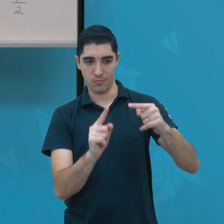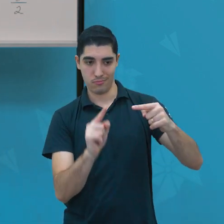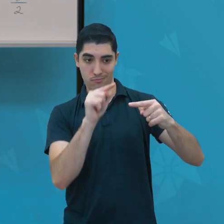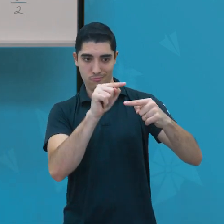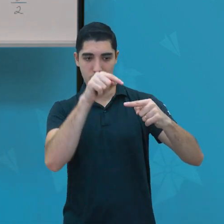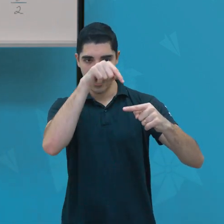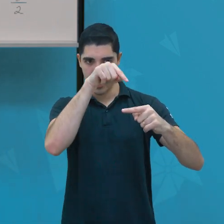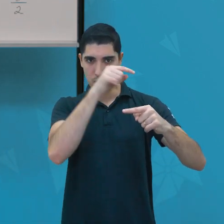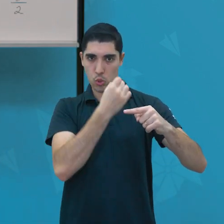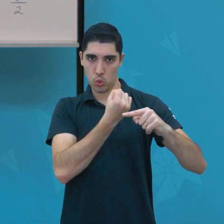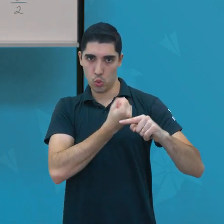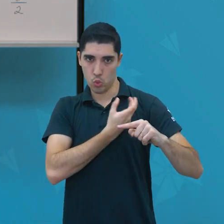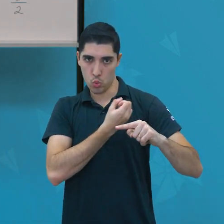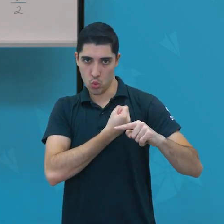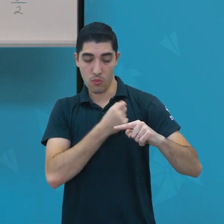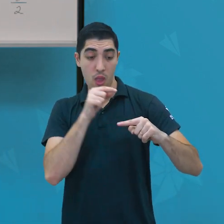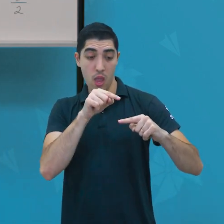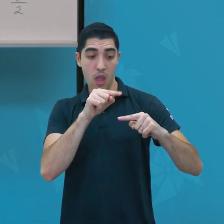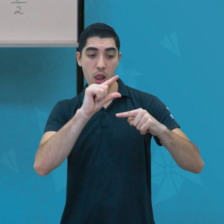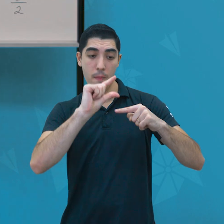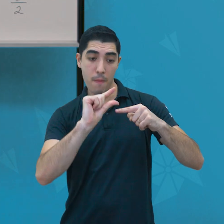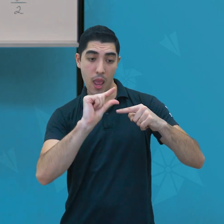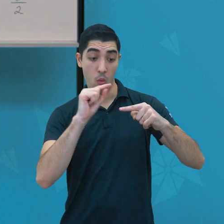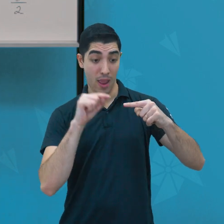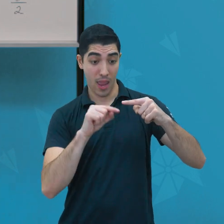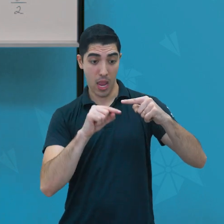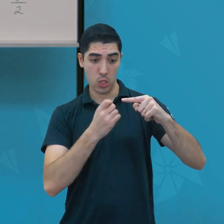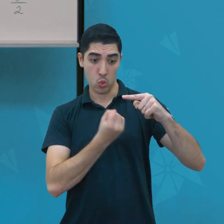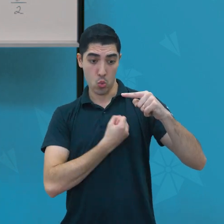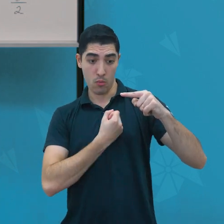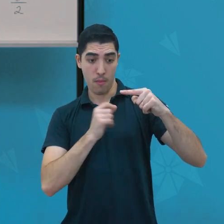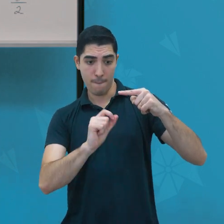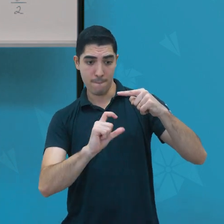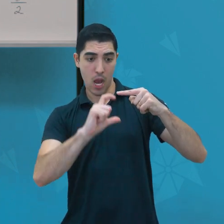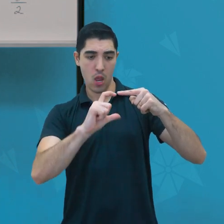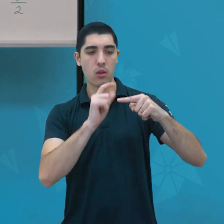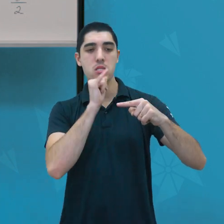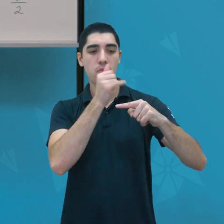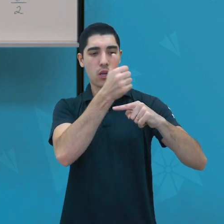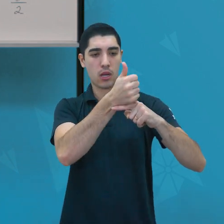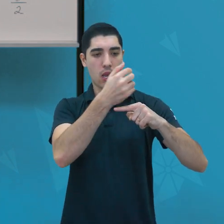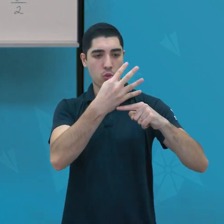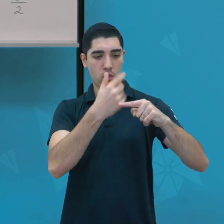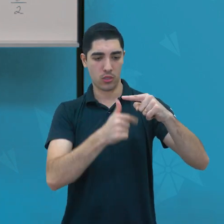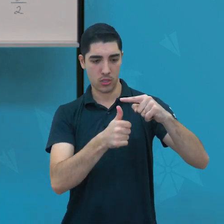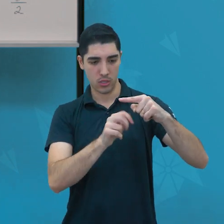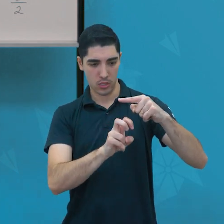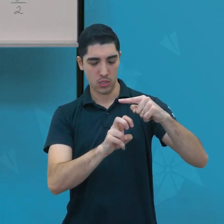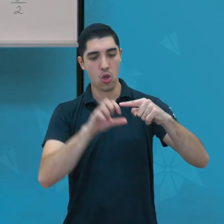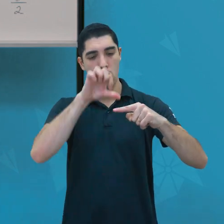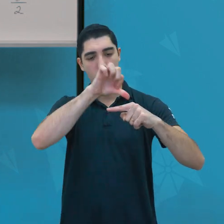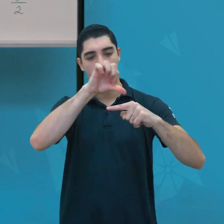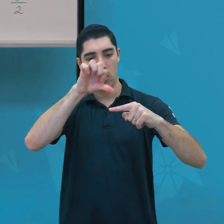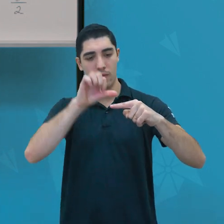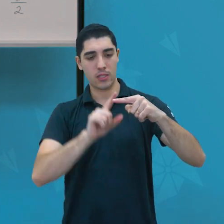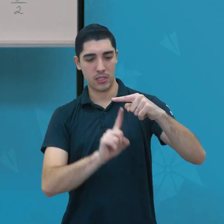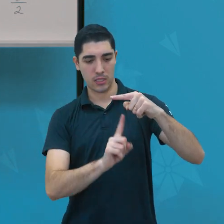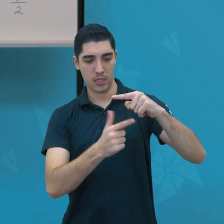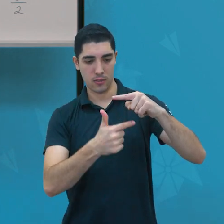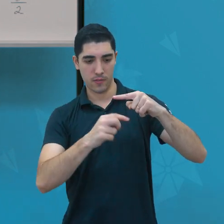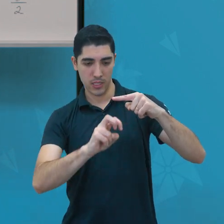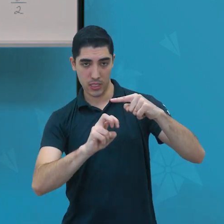cujo numerador, ó, esse aqui de cima, ó, numerador é menor que o denominador. 14 quinzeavos,